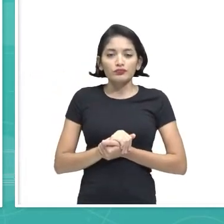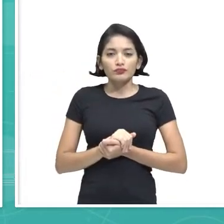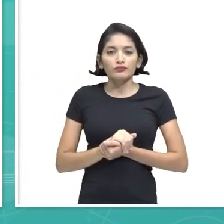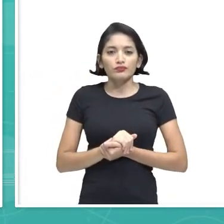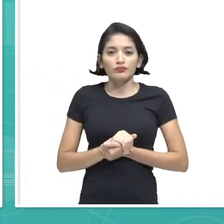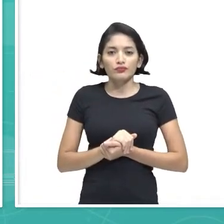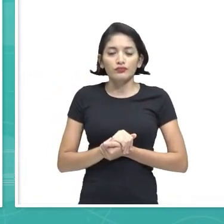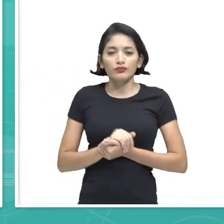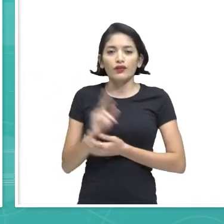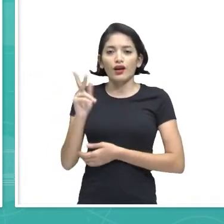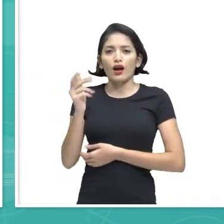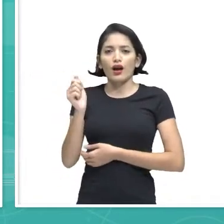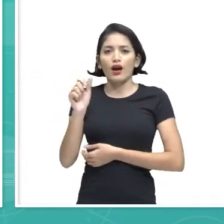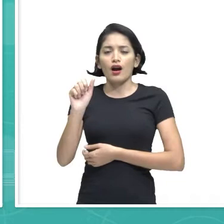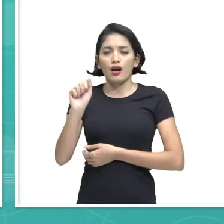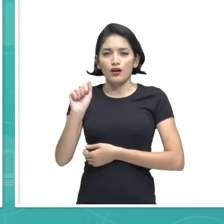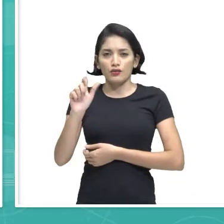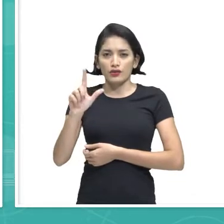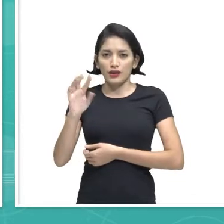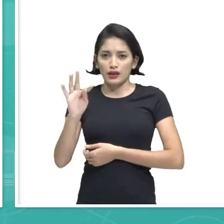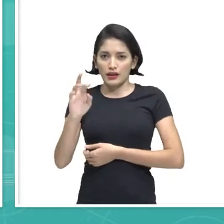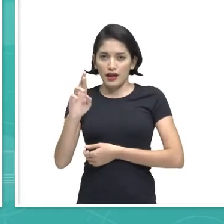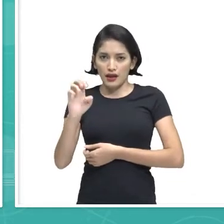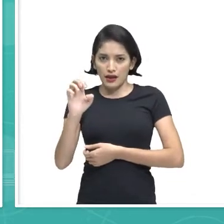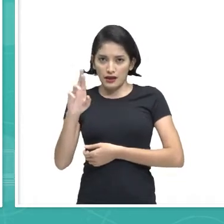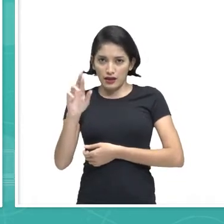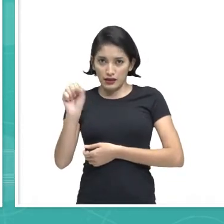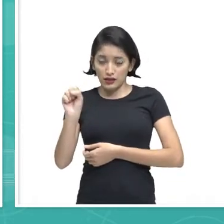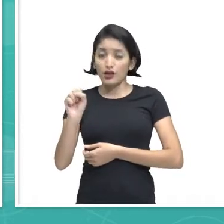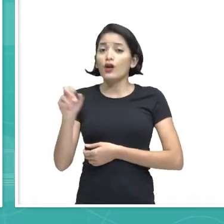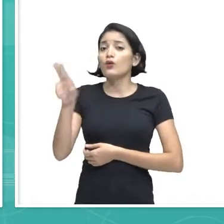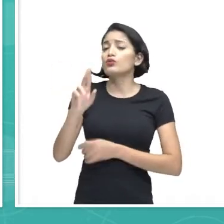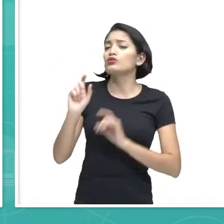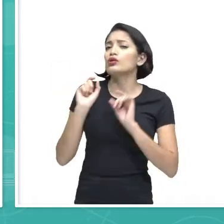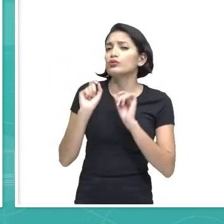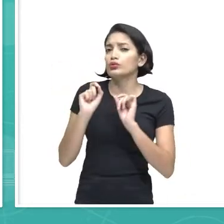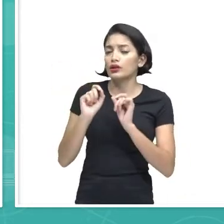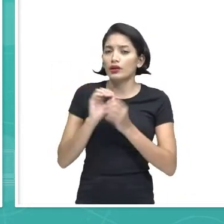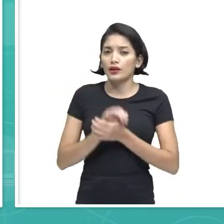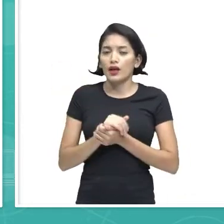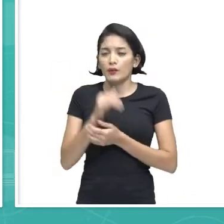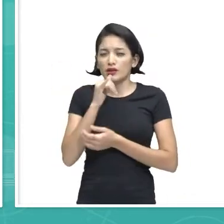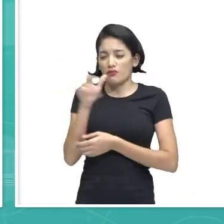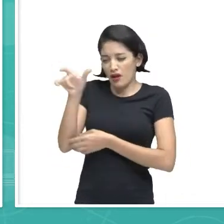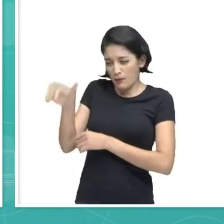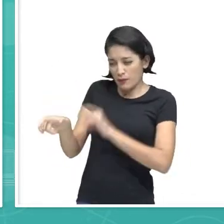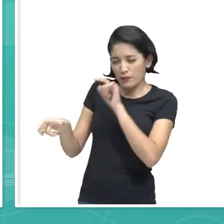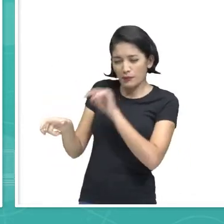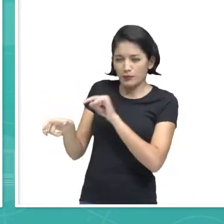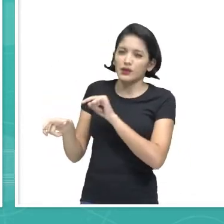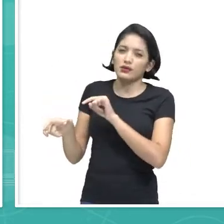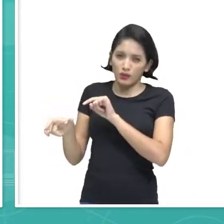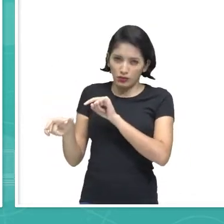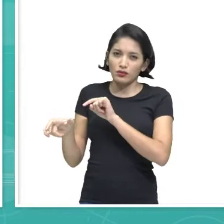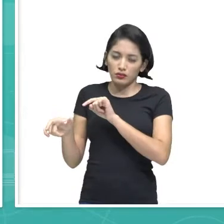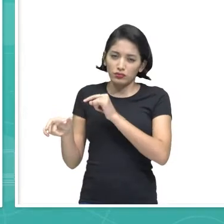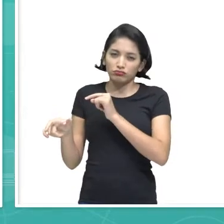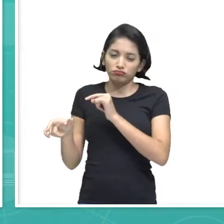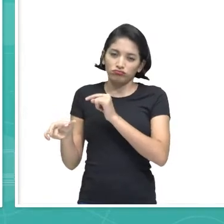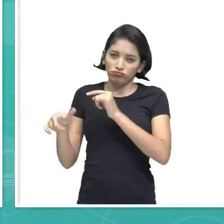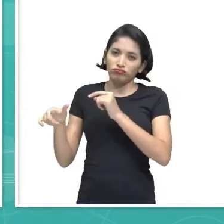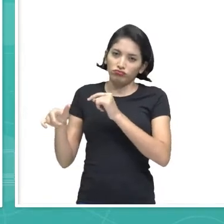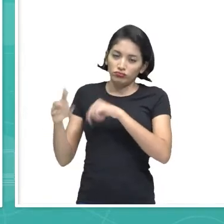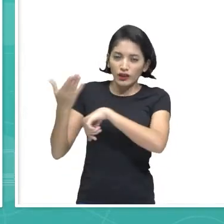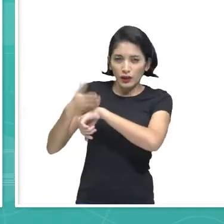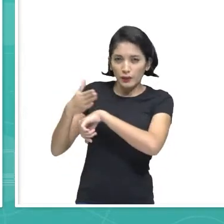Halter ou halteres, que são utilizados ali para que o nosso atleta, na verdade, a pessoa que